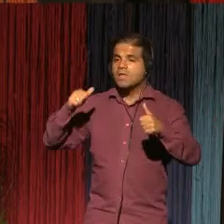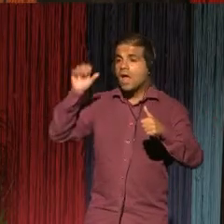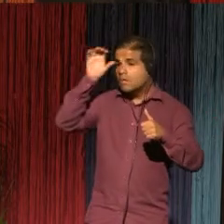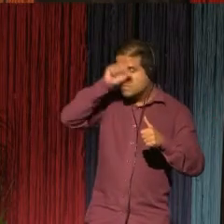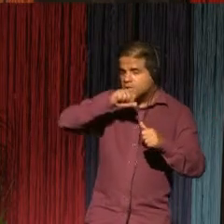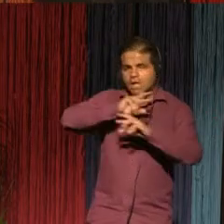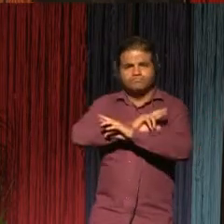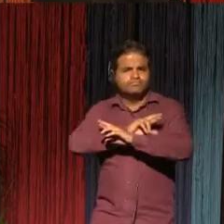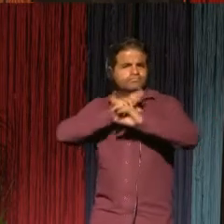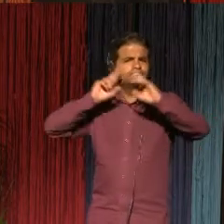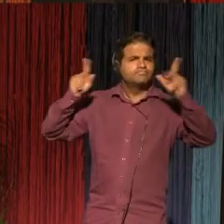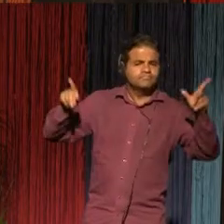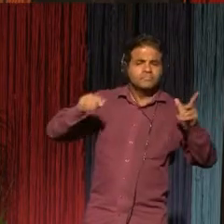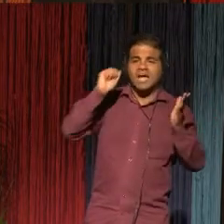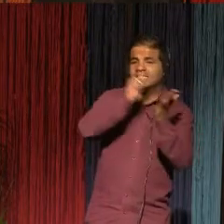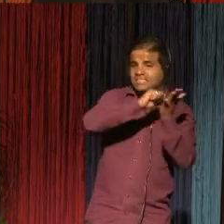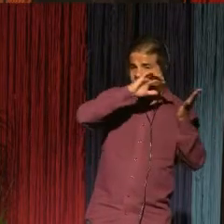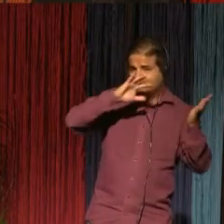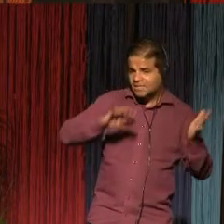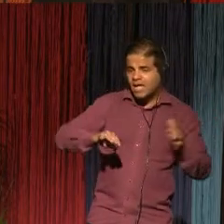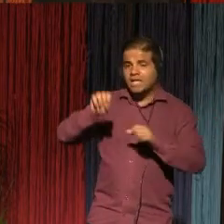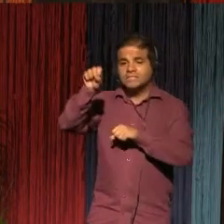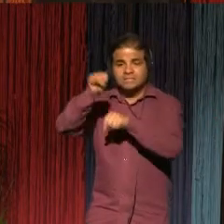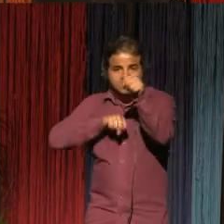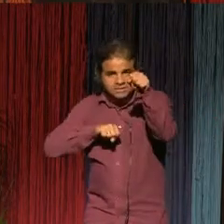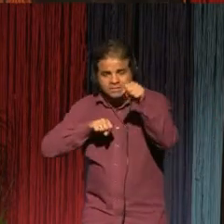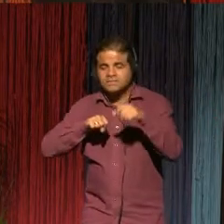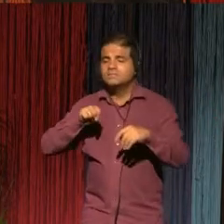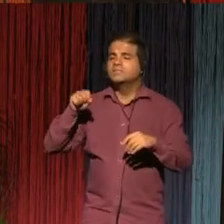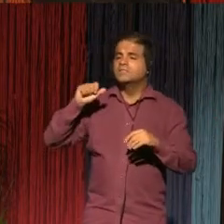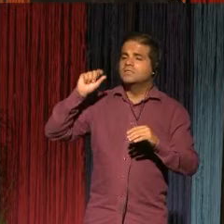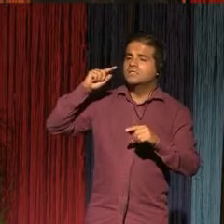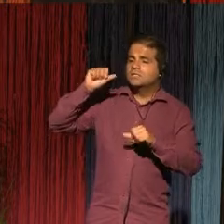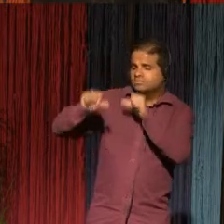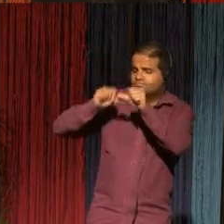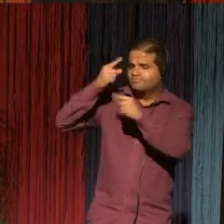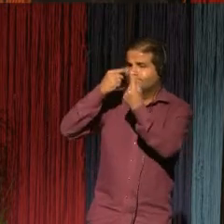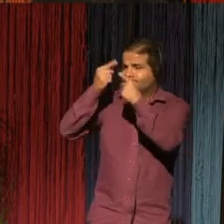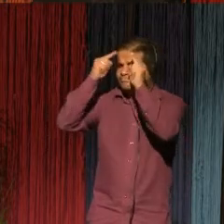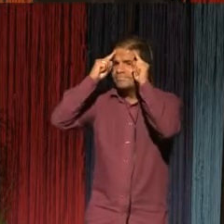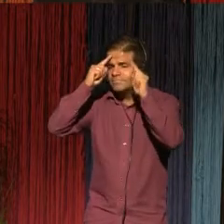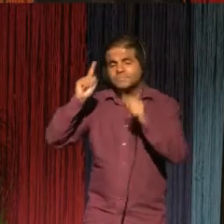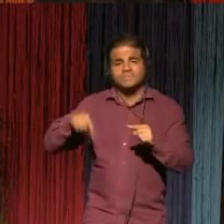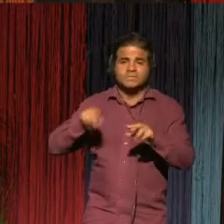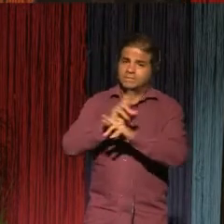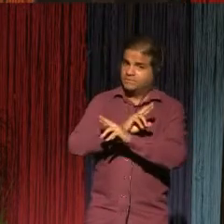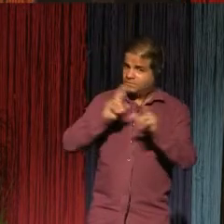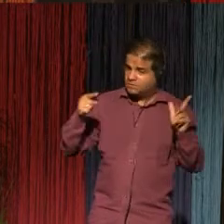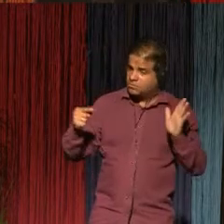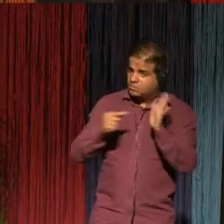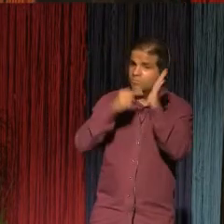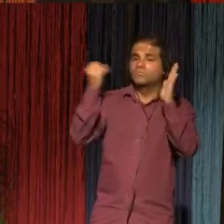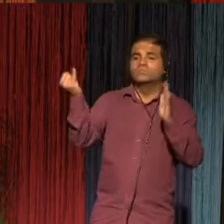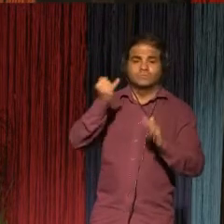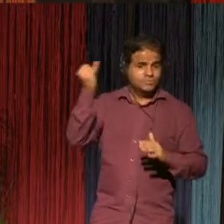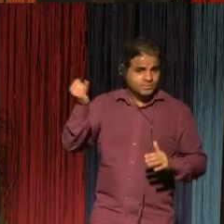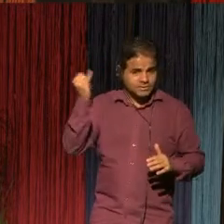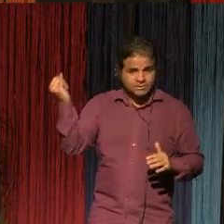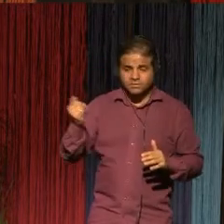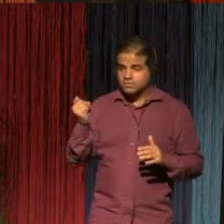distinção entre atividade acadêmica e de aprimoramento é uma distinção arbitrária. Esse é um ponto importante.